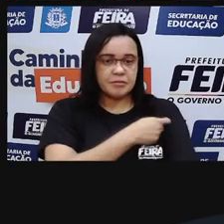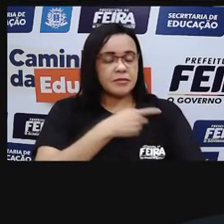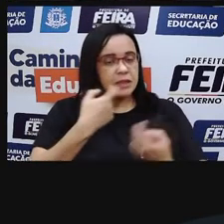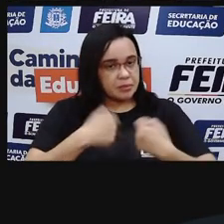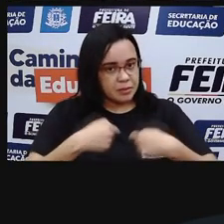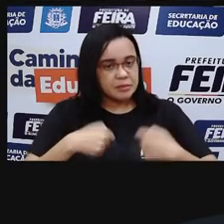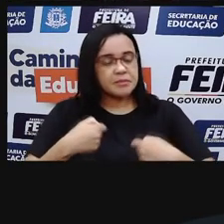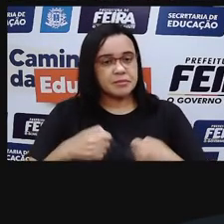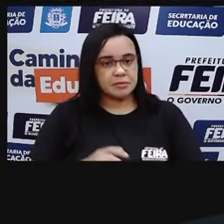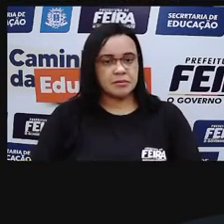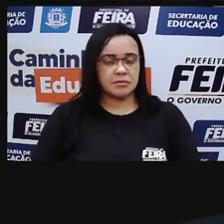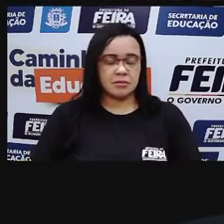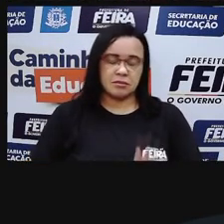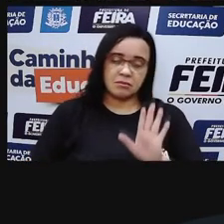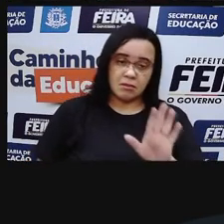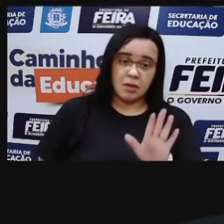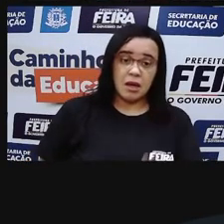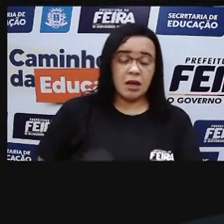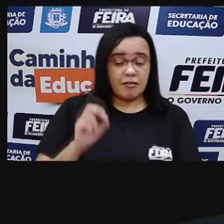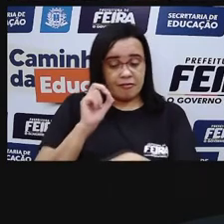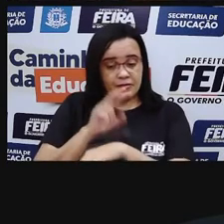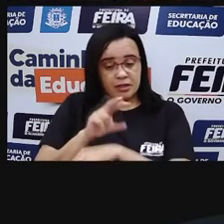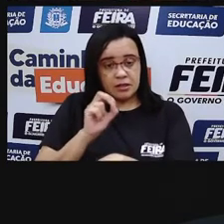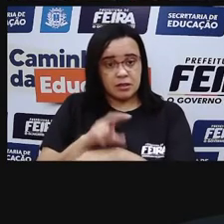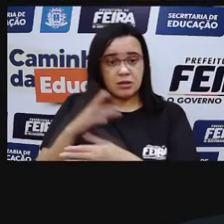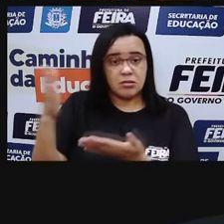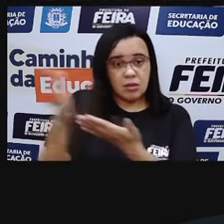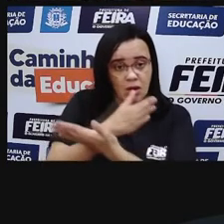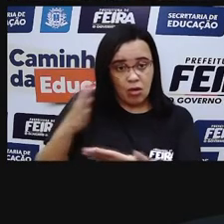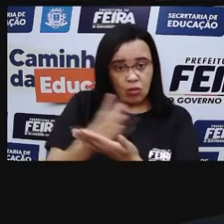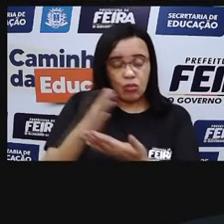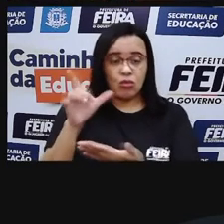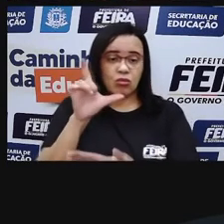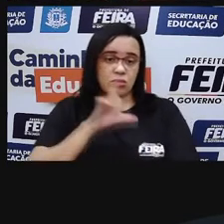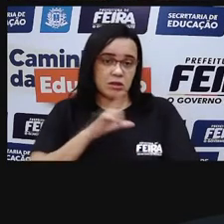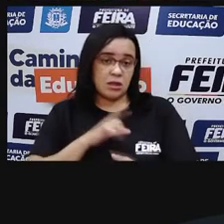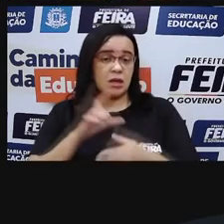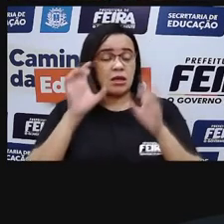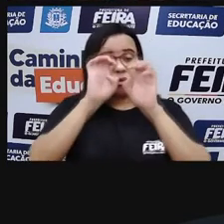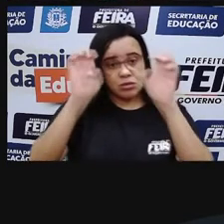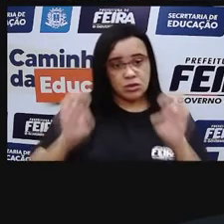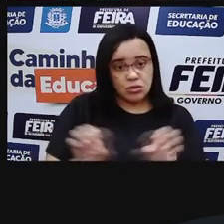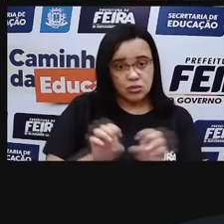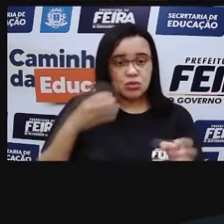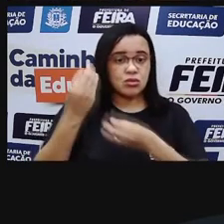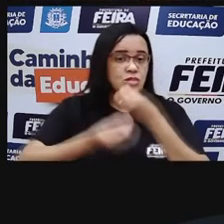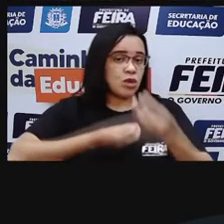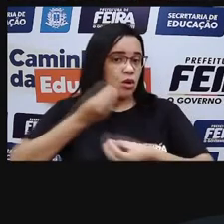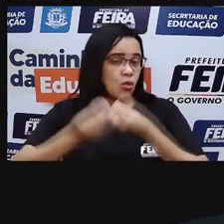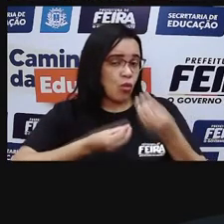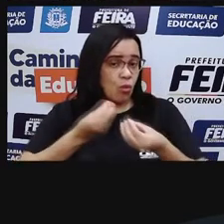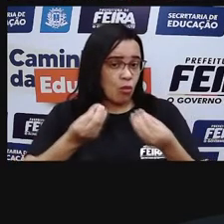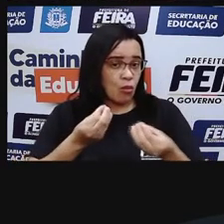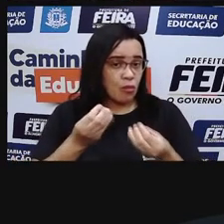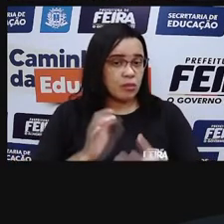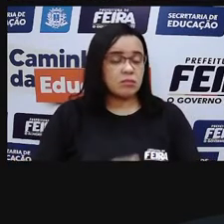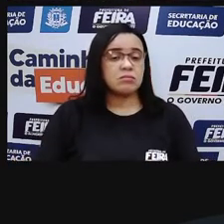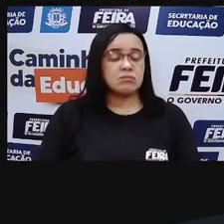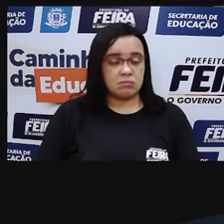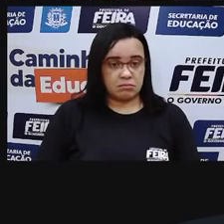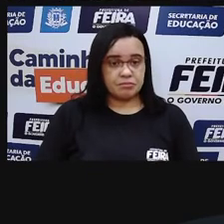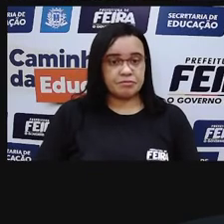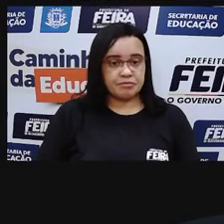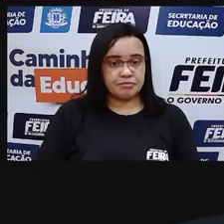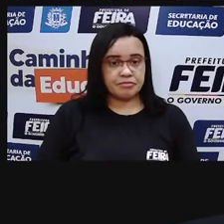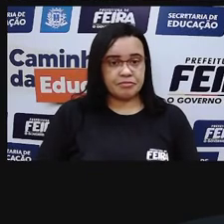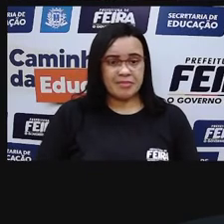alguns vírus, né, que eles vão sempre ter uma estrutura. Lembra do antígeno? Eles sempre vão ter uma estrutura que